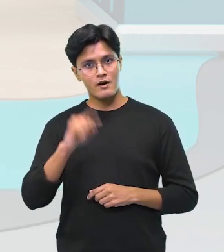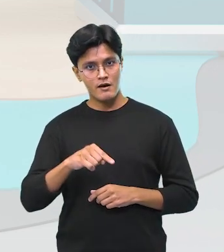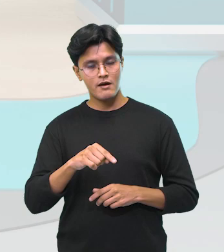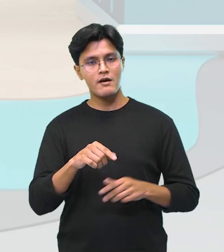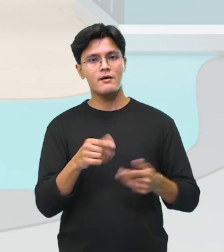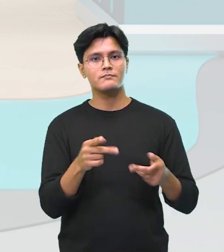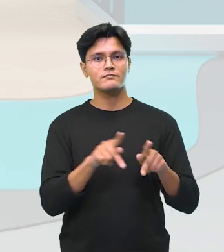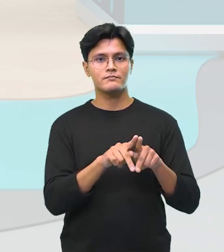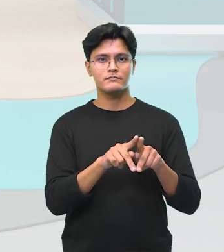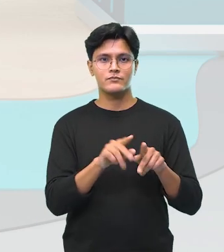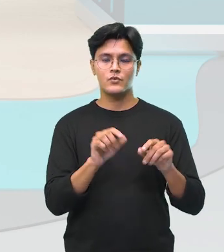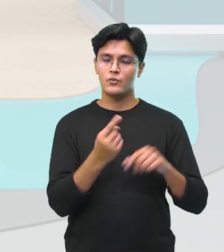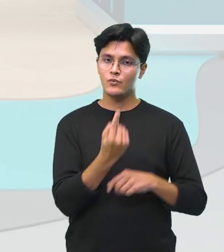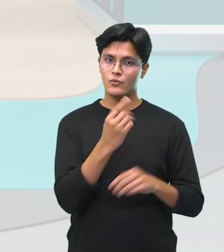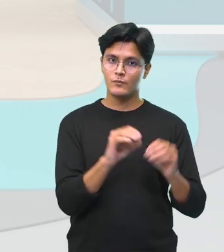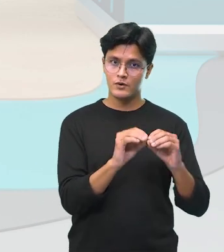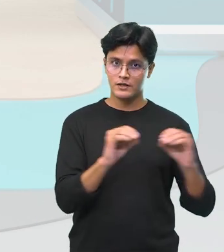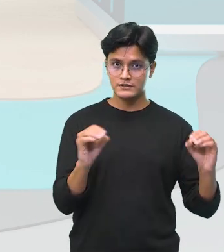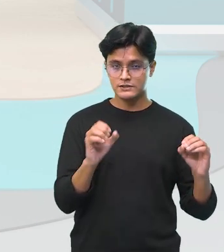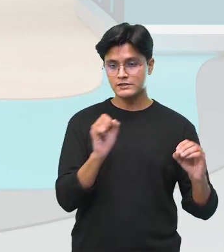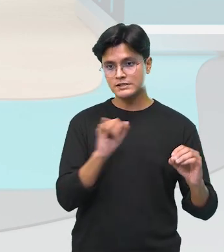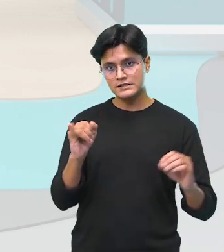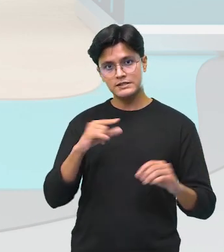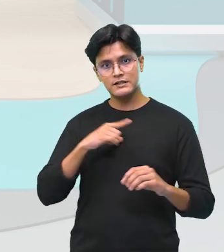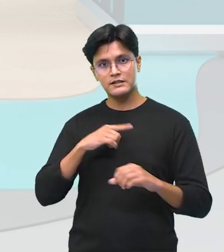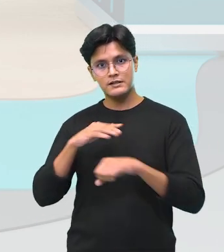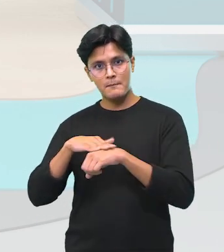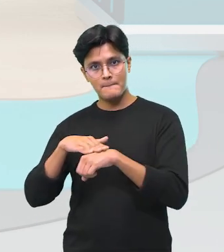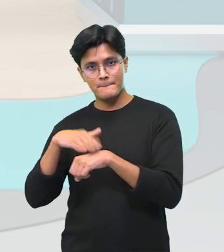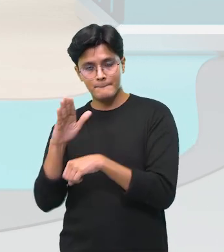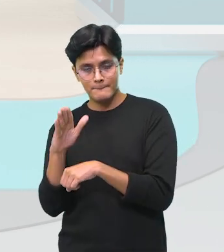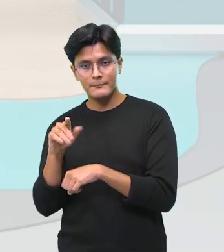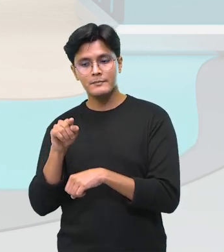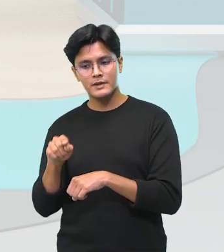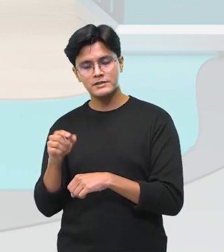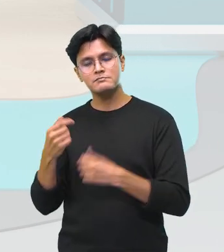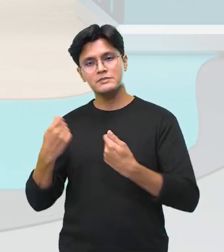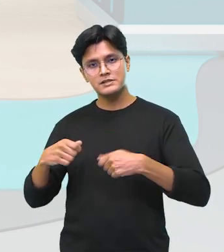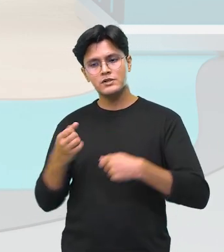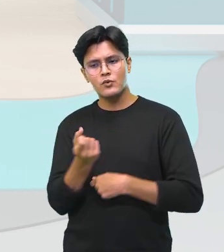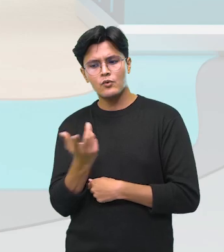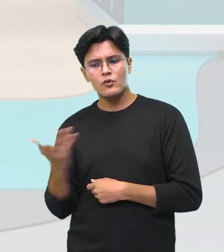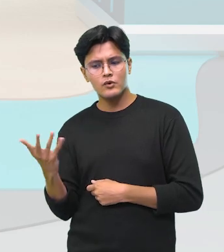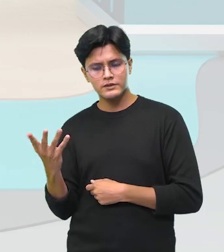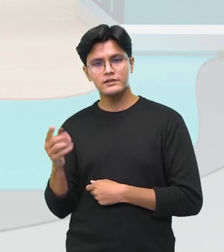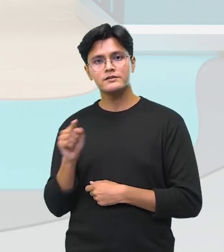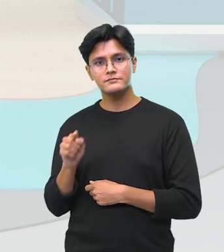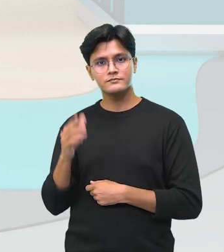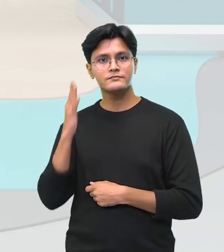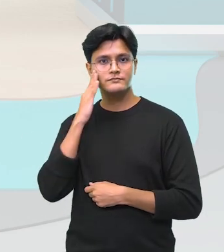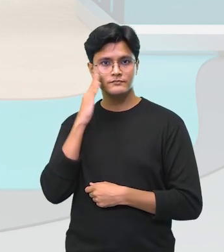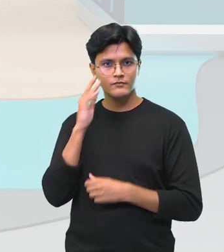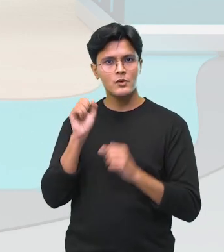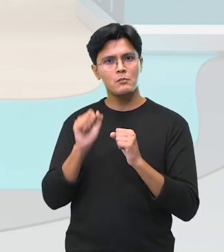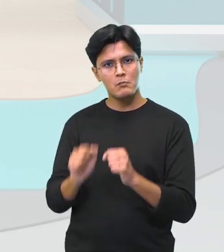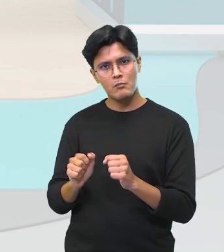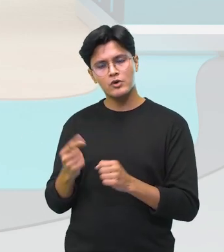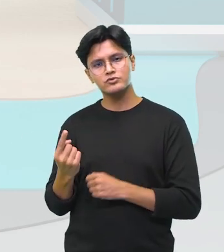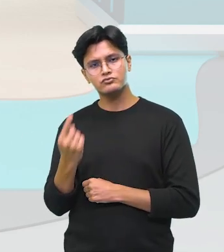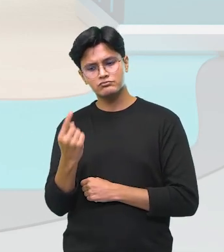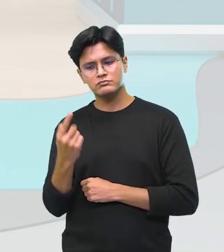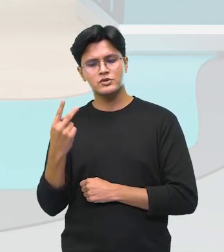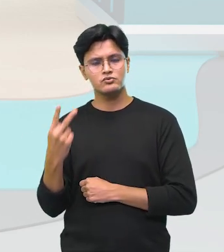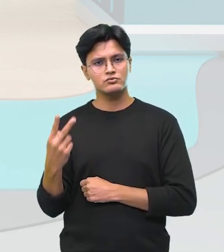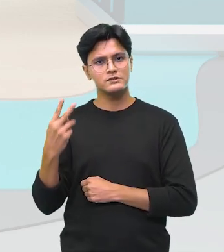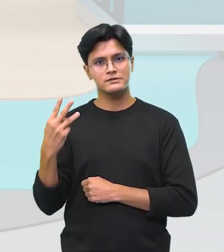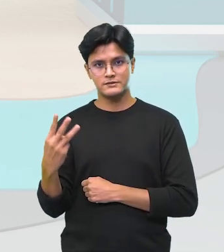uma oração. Se tem mais de um verbo, eu preciso contar aí para saber quantas orações pode ter nesse período. Pode, né, no período composto. Pode ser uma, ou pode ser